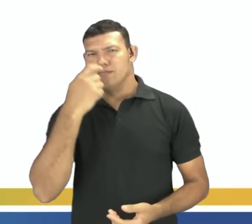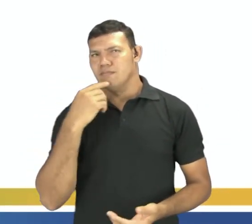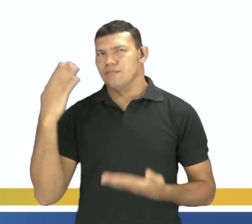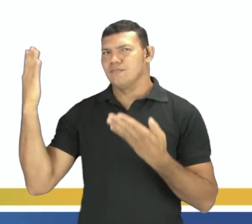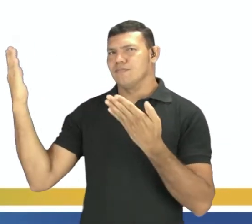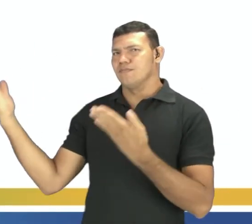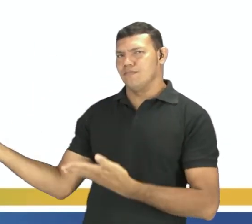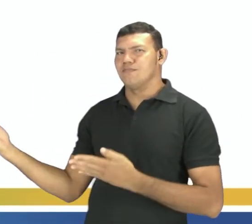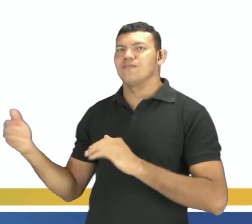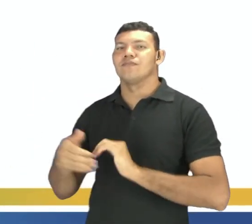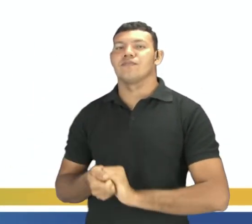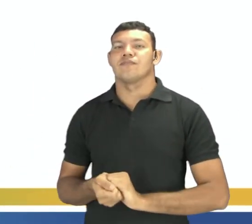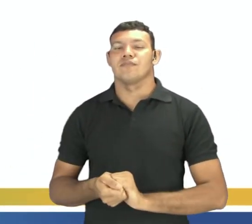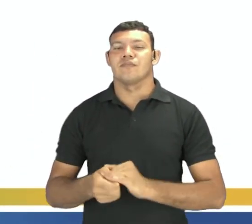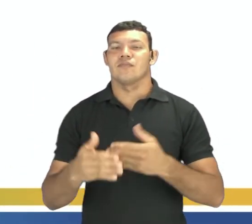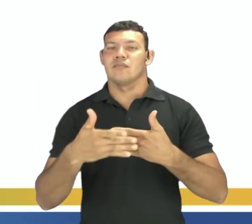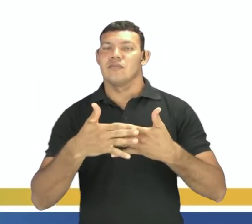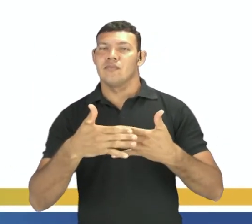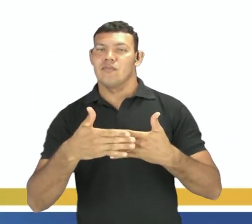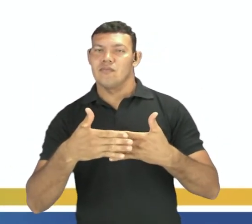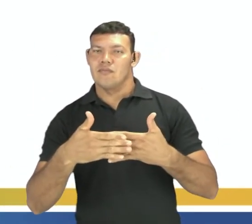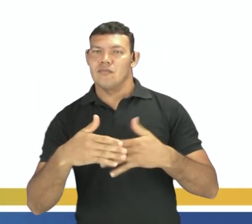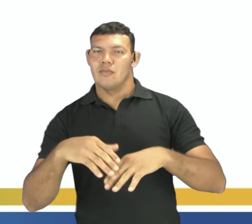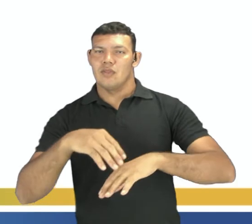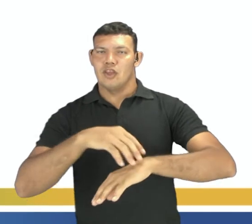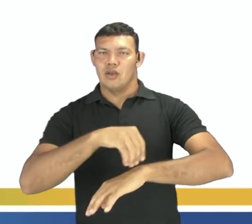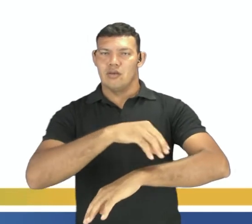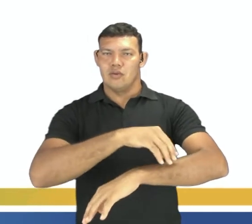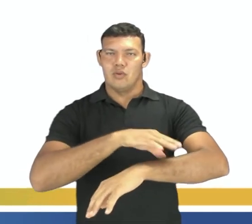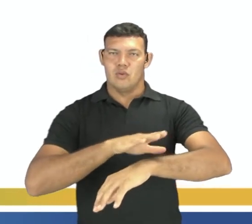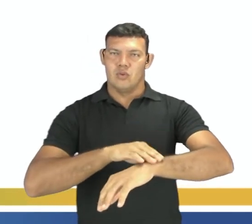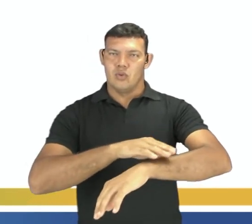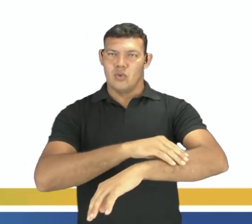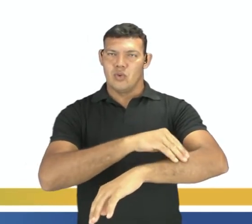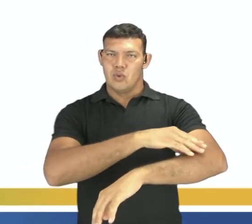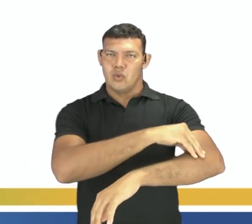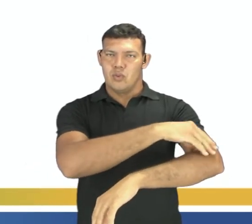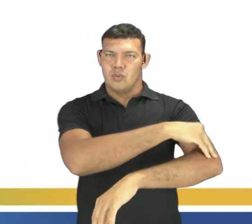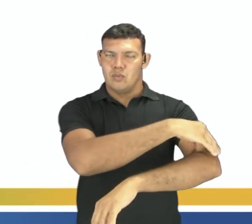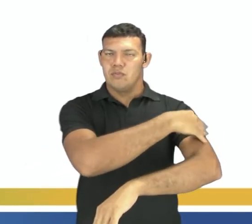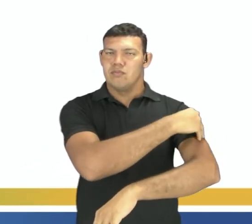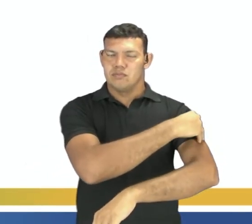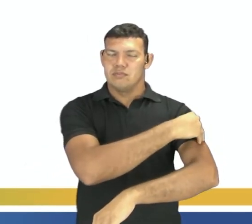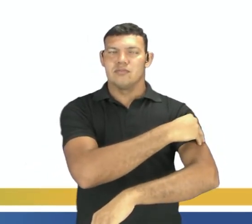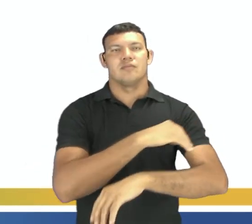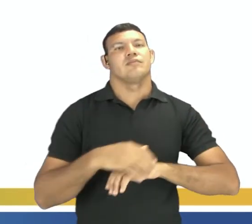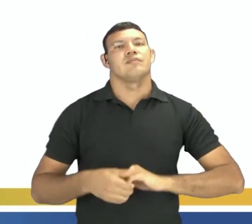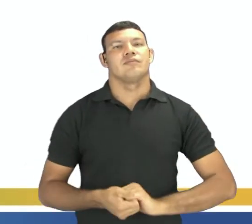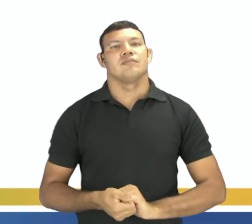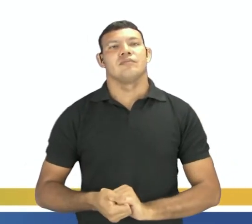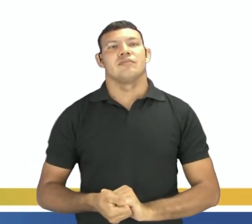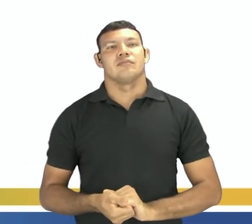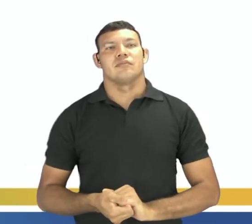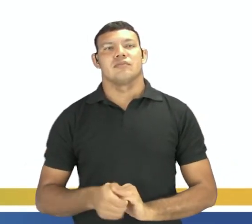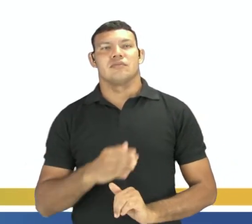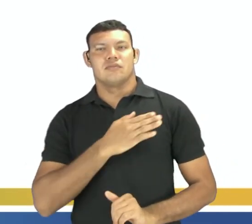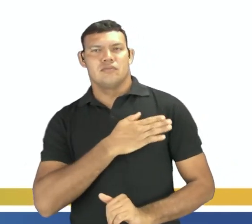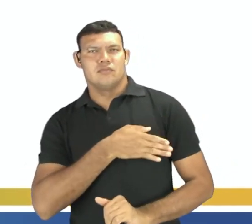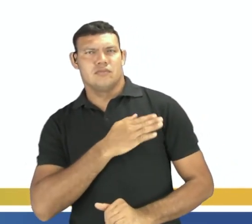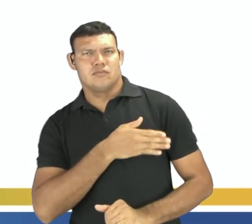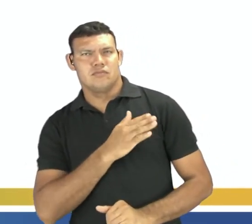né, o exemplo do tecido muscular, as imagens do tecido muscular cardíaco, o tecido